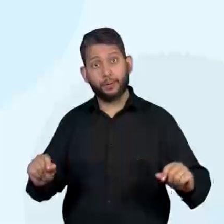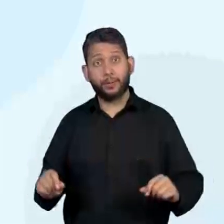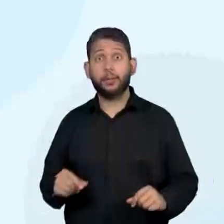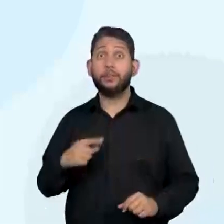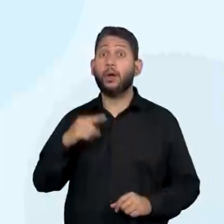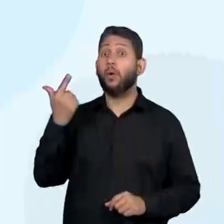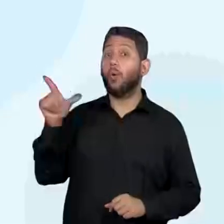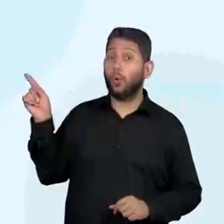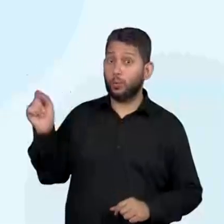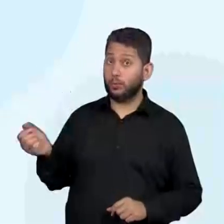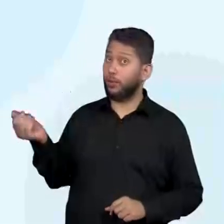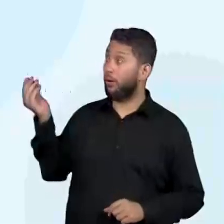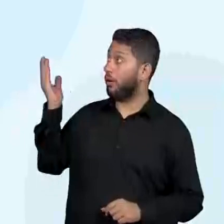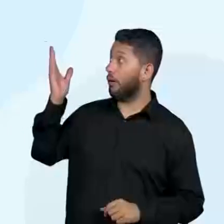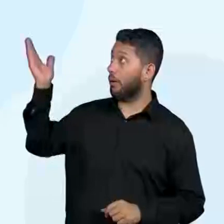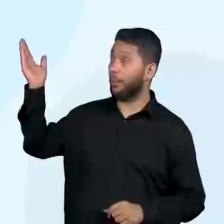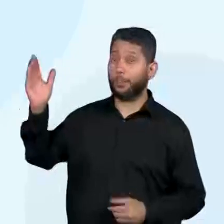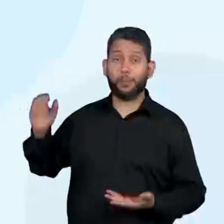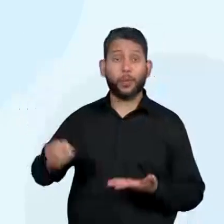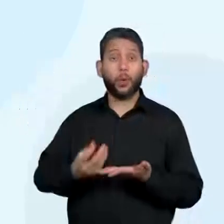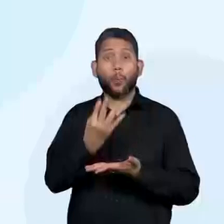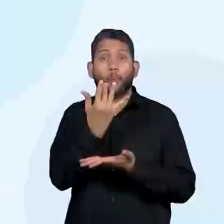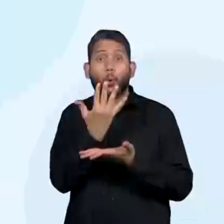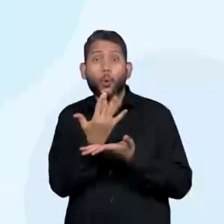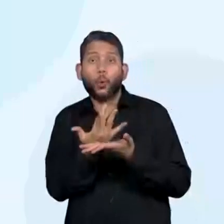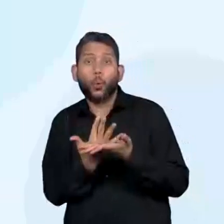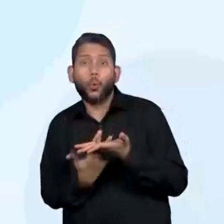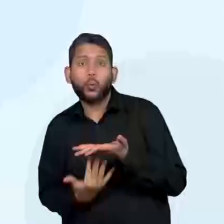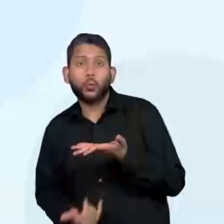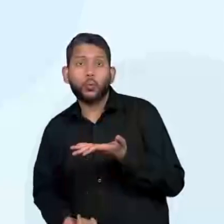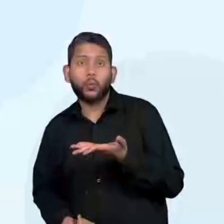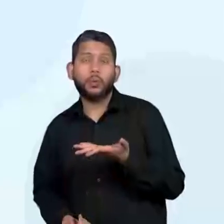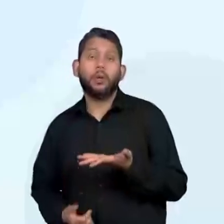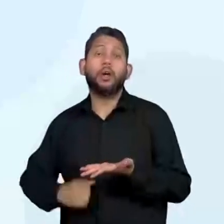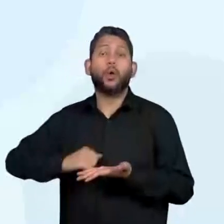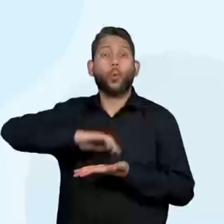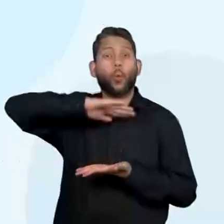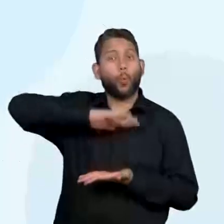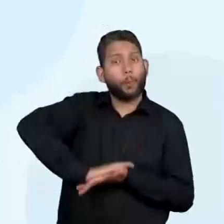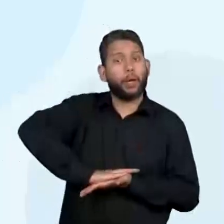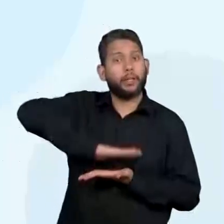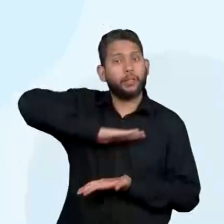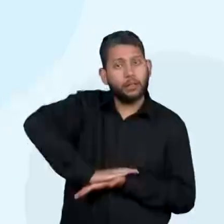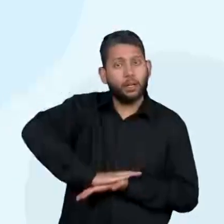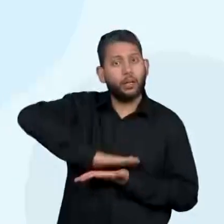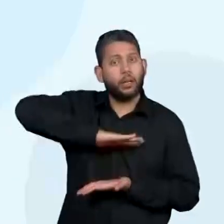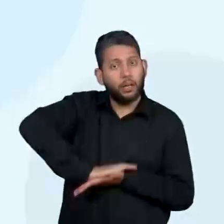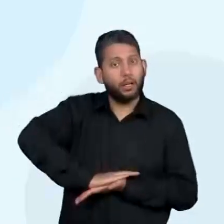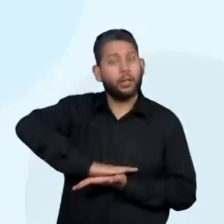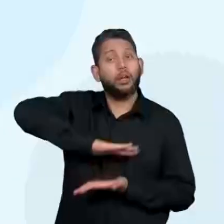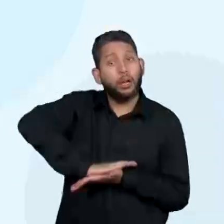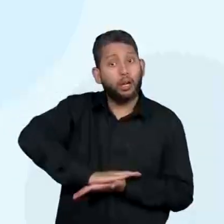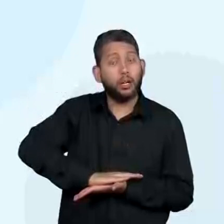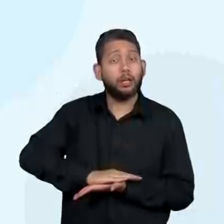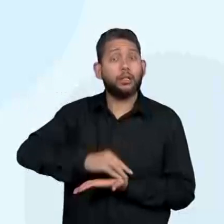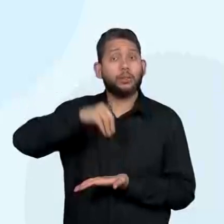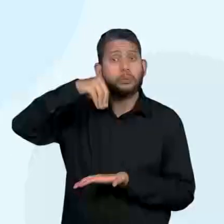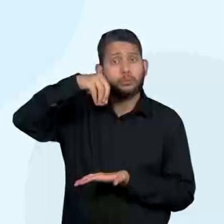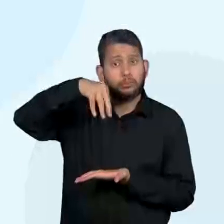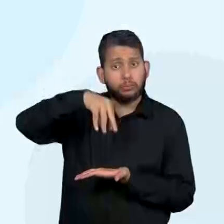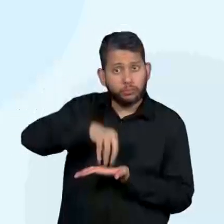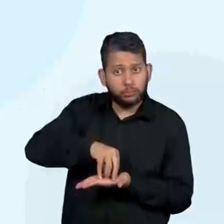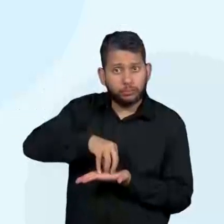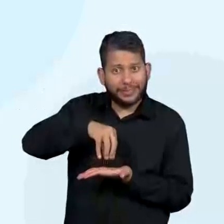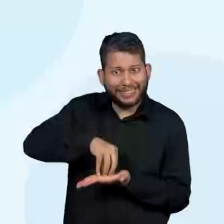poroso, pode ser um desses aqui. Vamos ver aí, será que eles são porosos ou será que eles são compactados? E